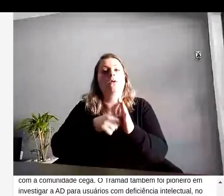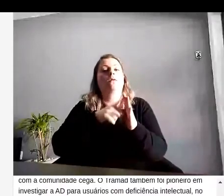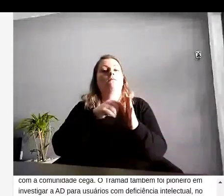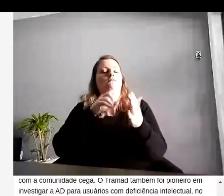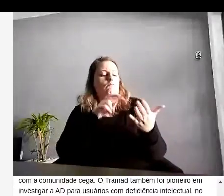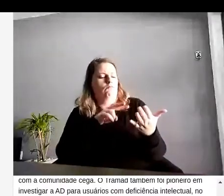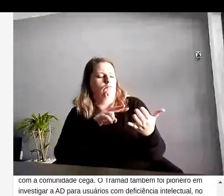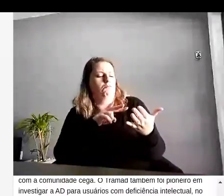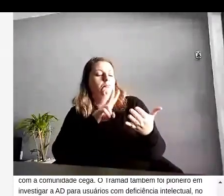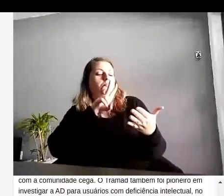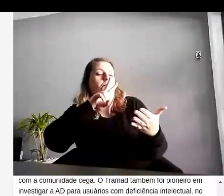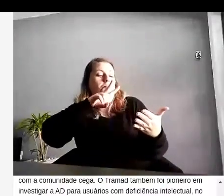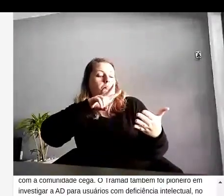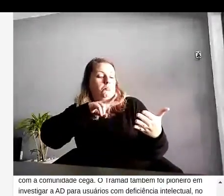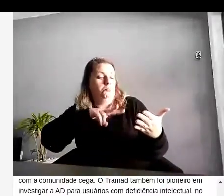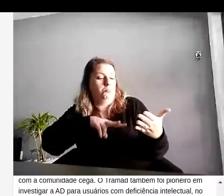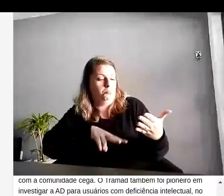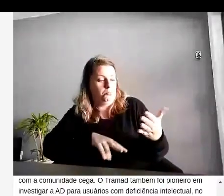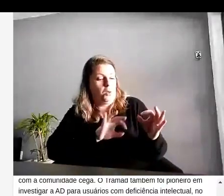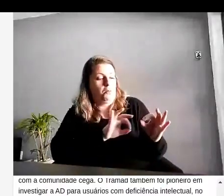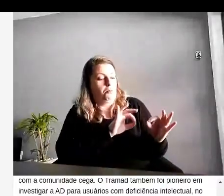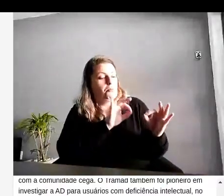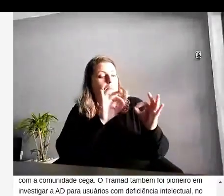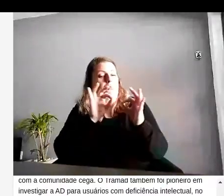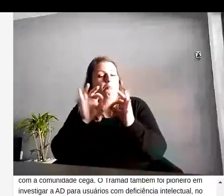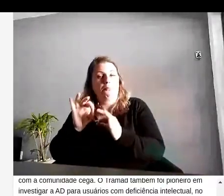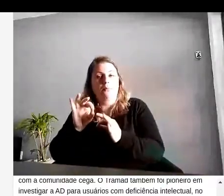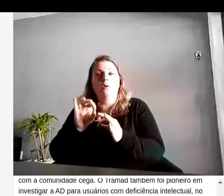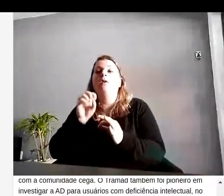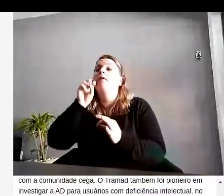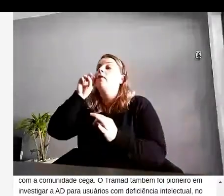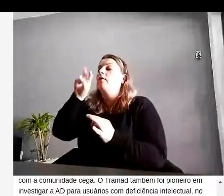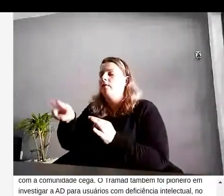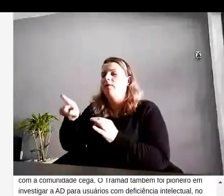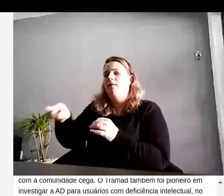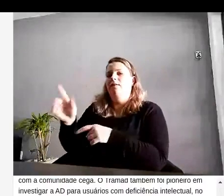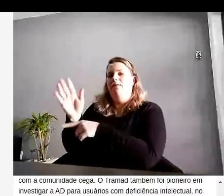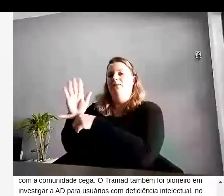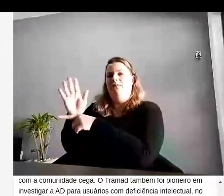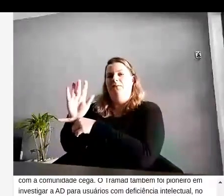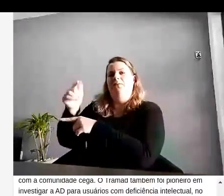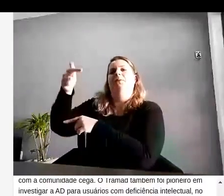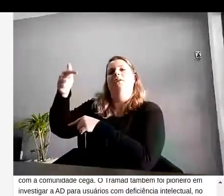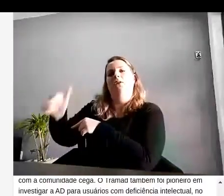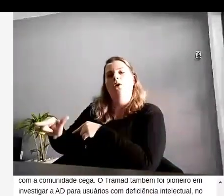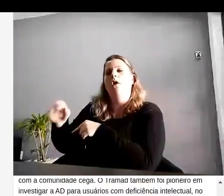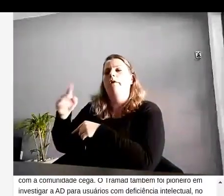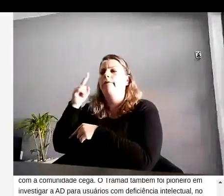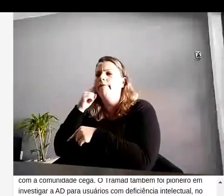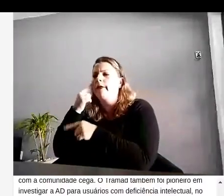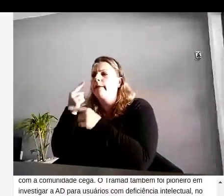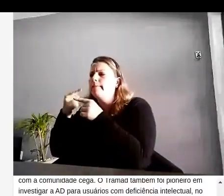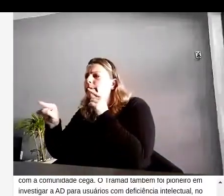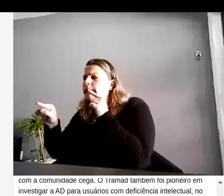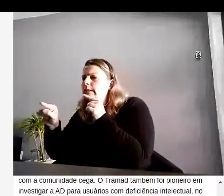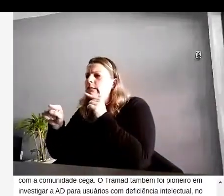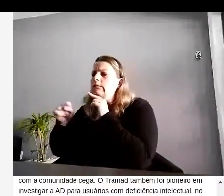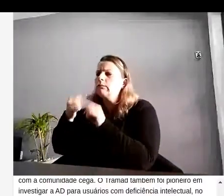todo e vê o filme de novo, para ver se escapou alguma coisa, para ver se de repente